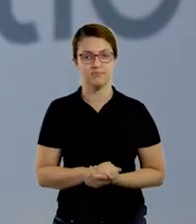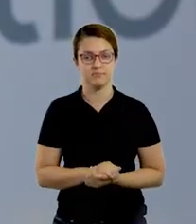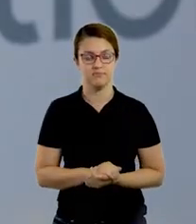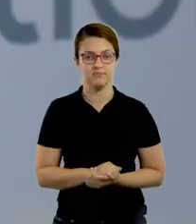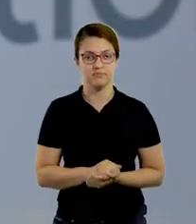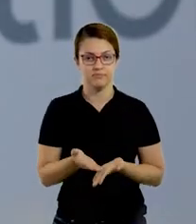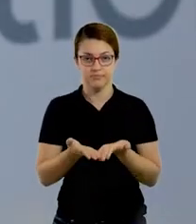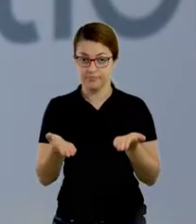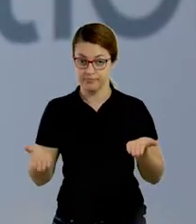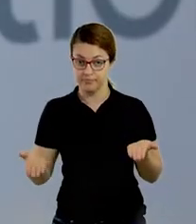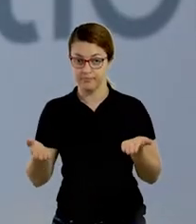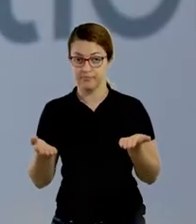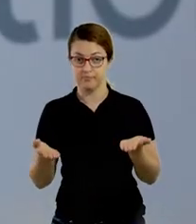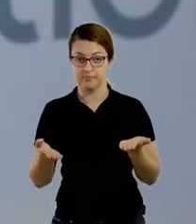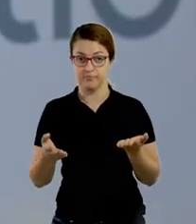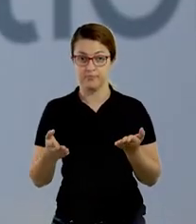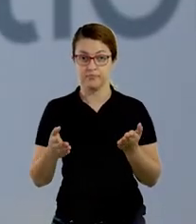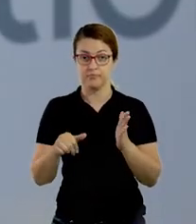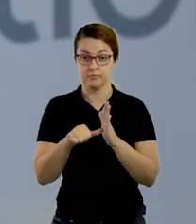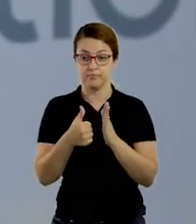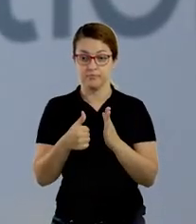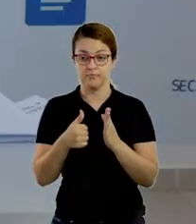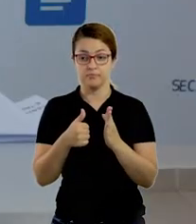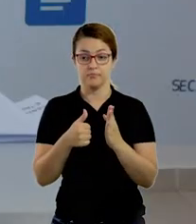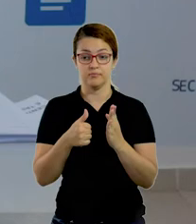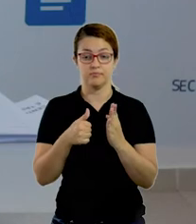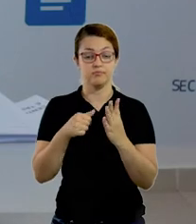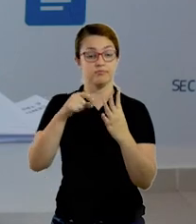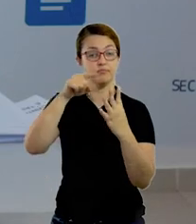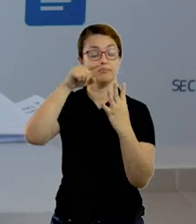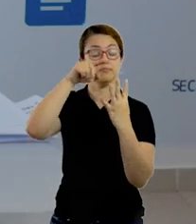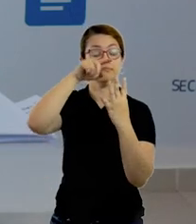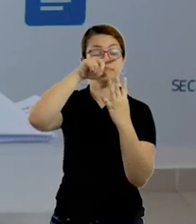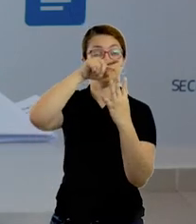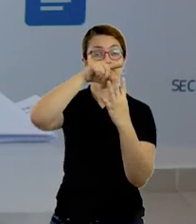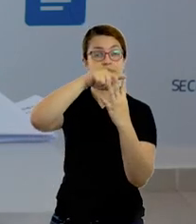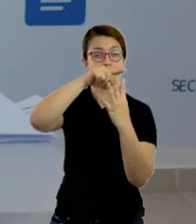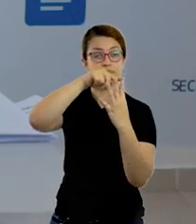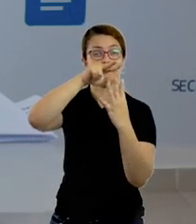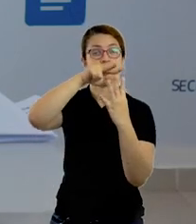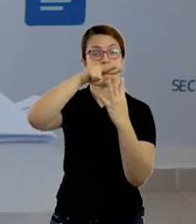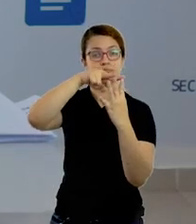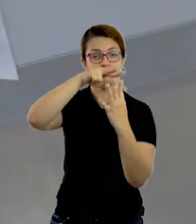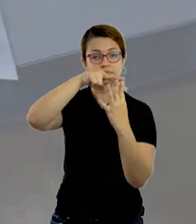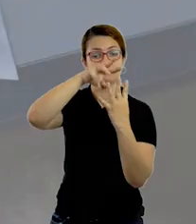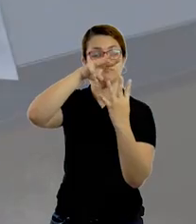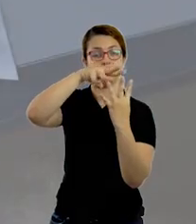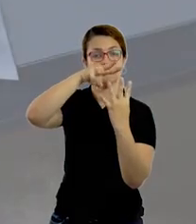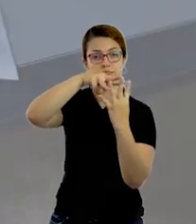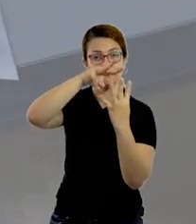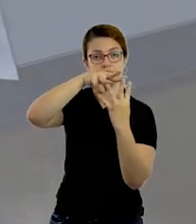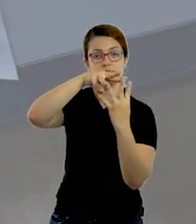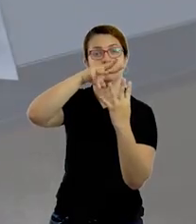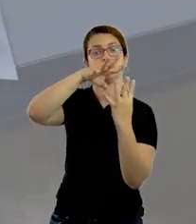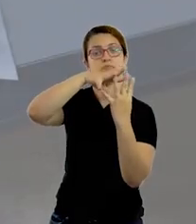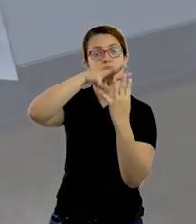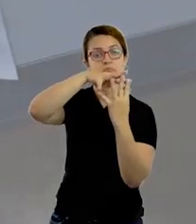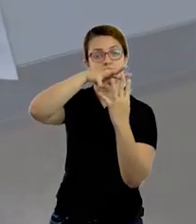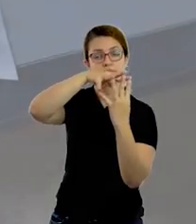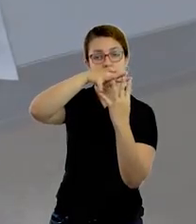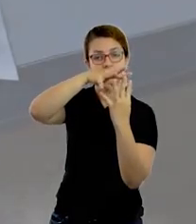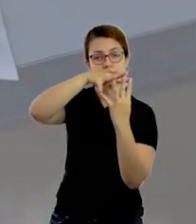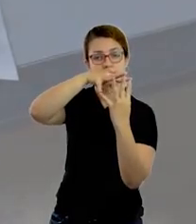Então, a gente tem aqui o primeiro valor posicional, a unidade, a dezena, a centena, unidade de